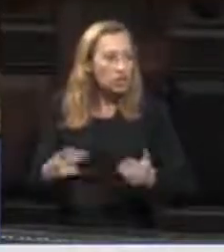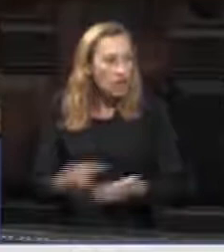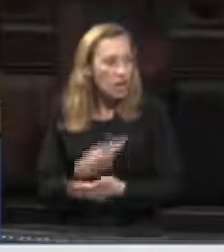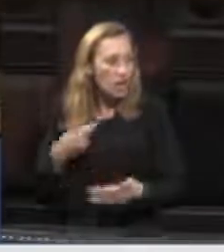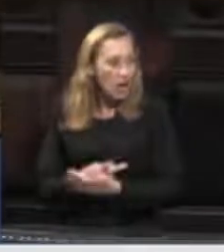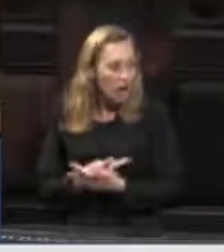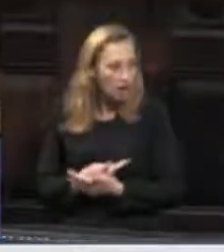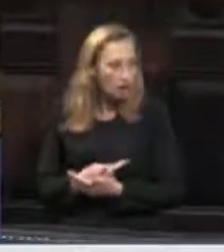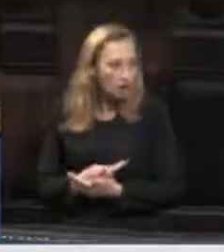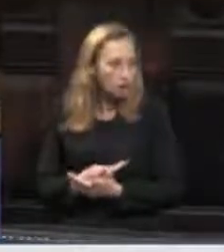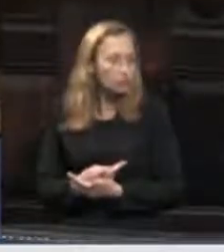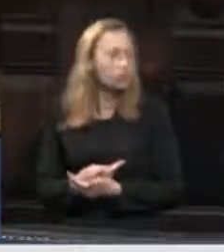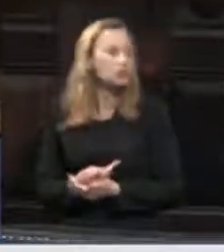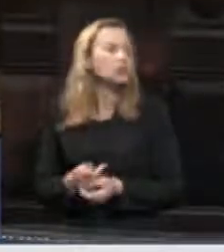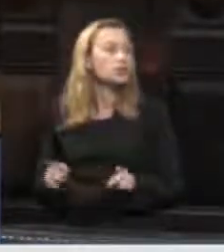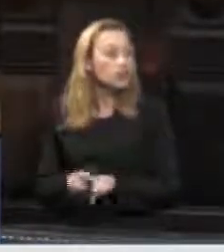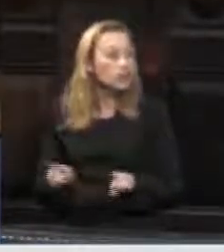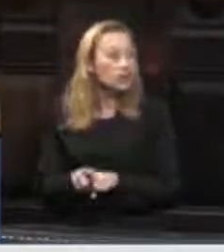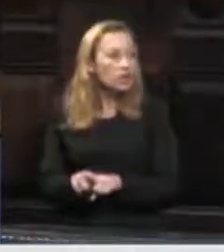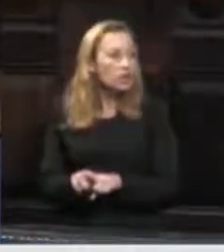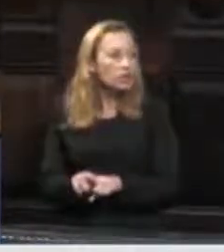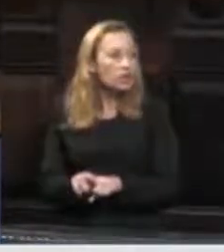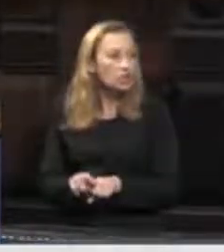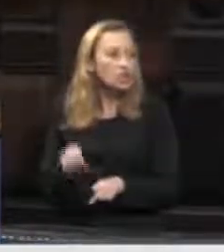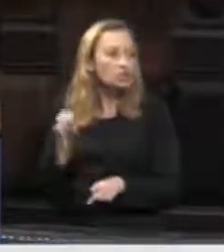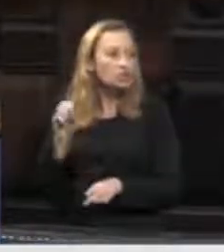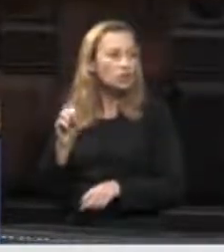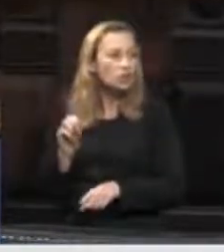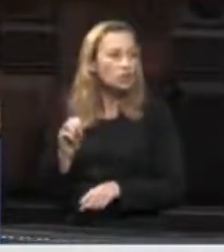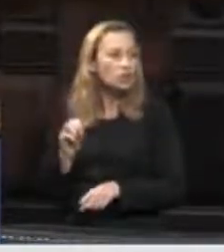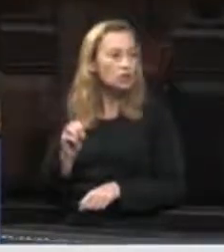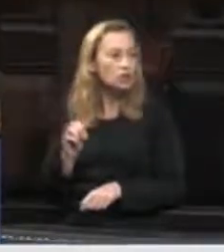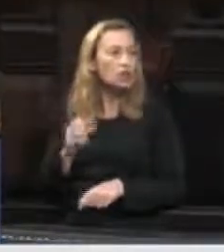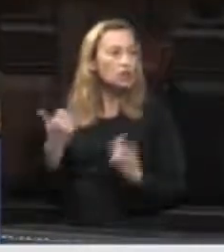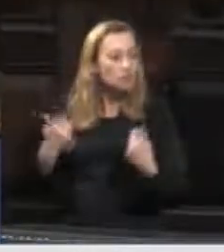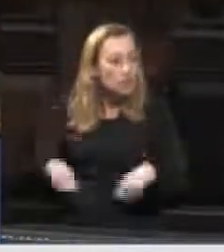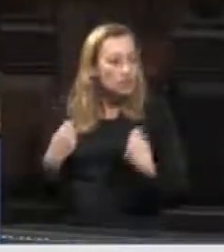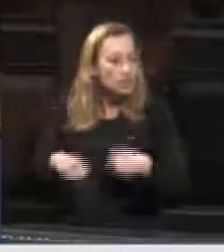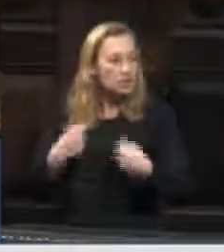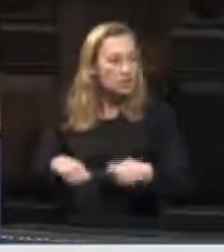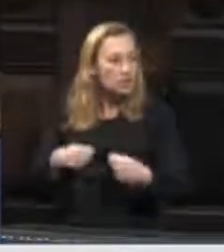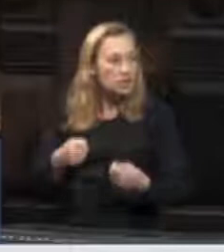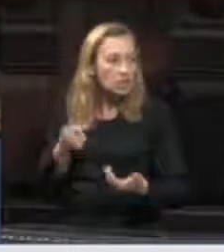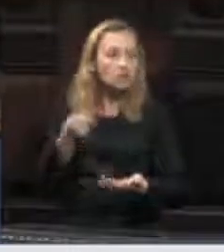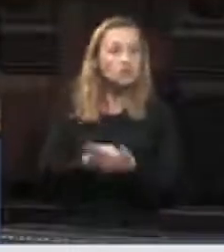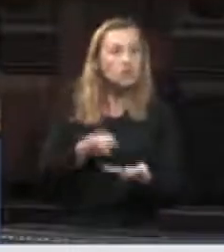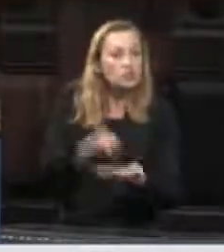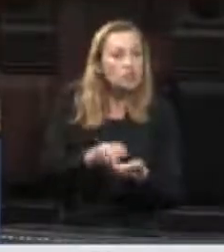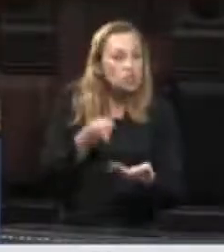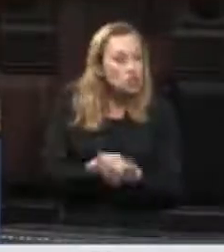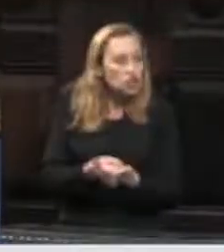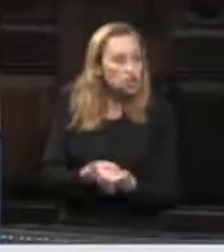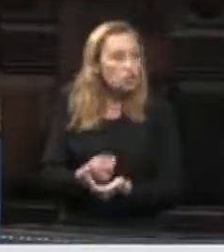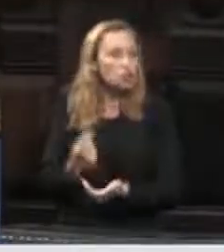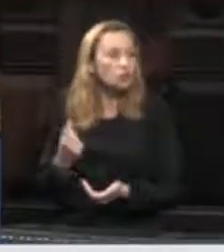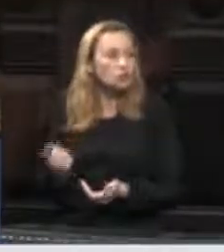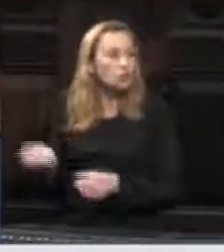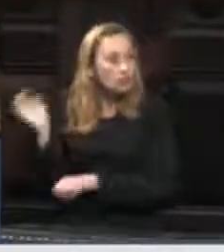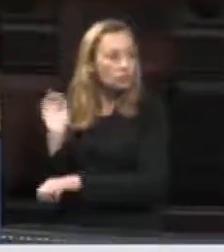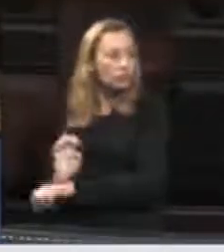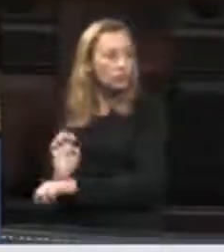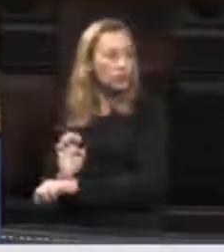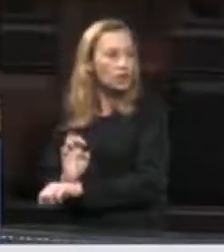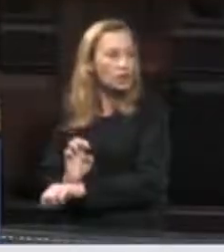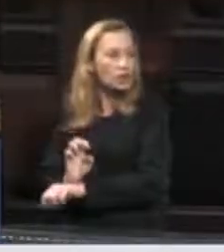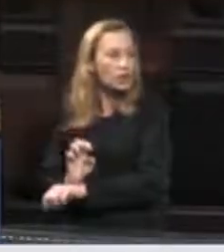sonegação, que é outra prática, já mencionei, cobrar dos grandes devedores do Estado. Não vem com essa conversa mole de que